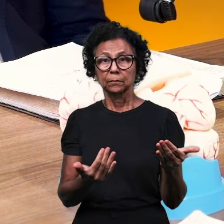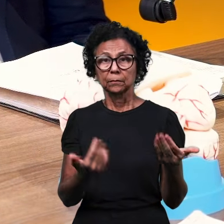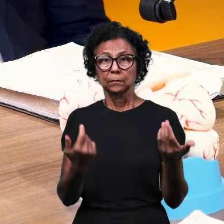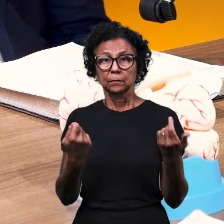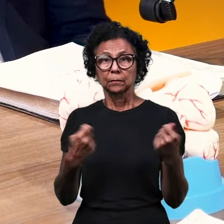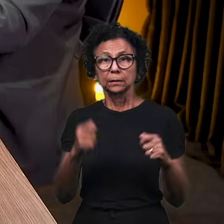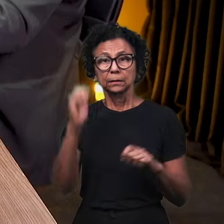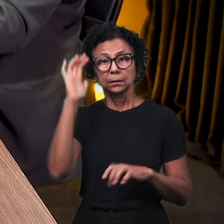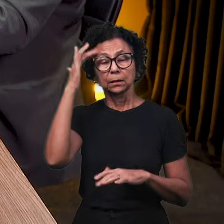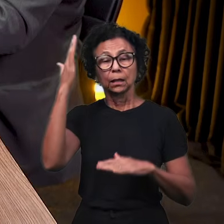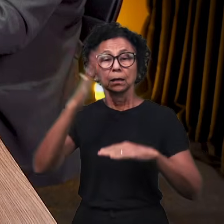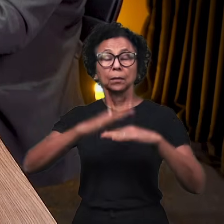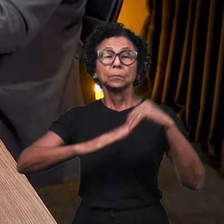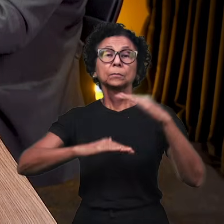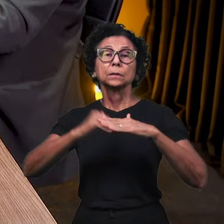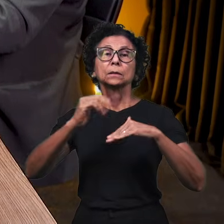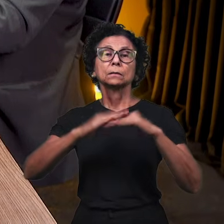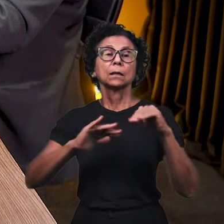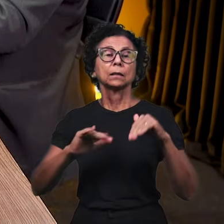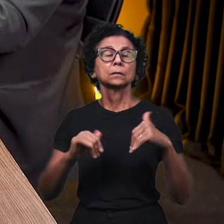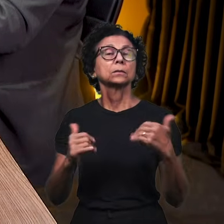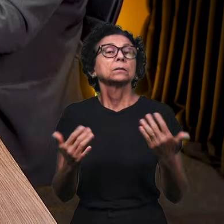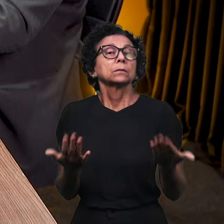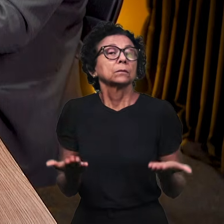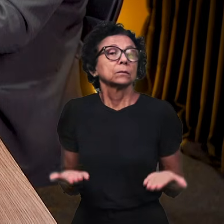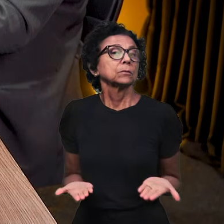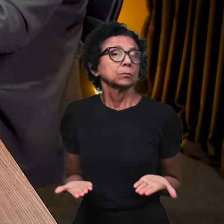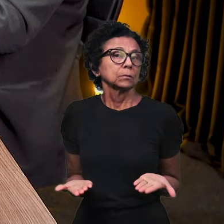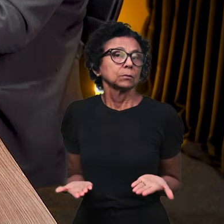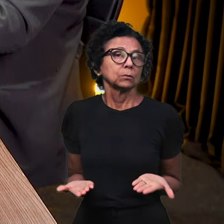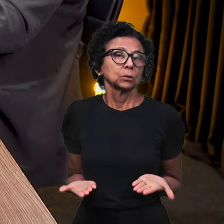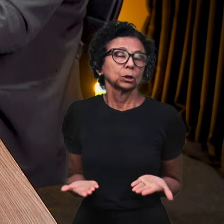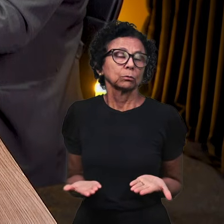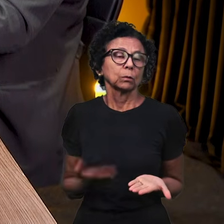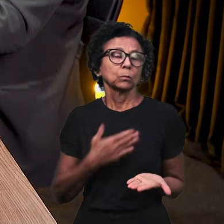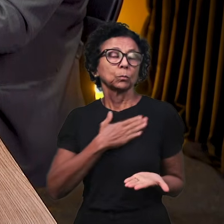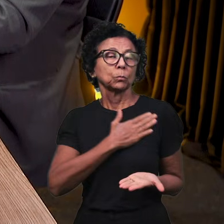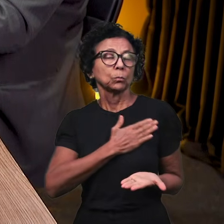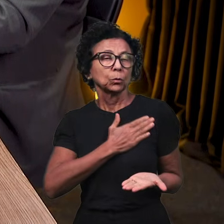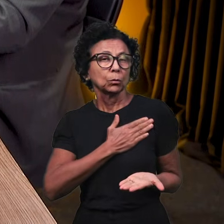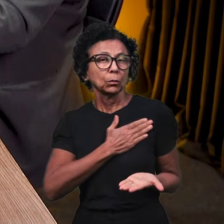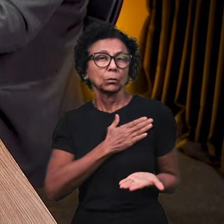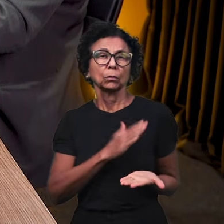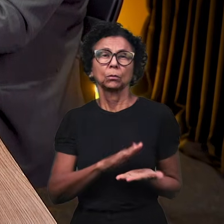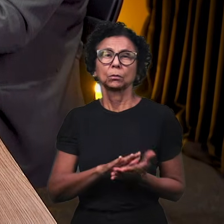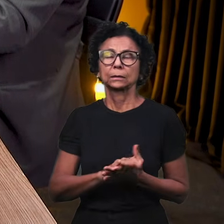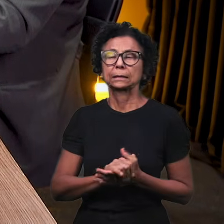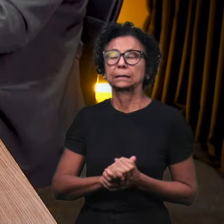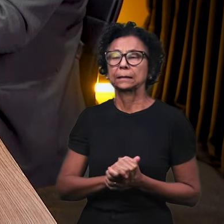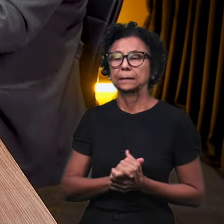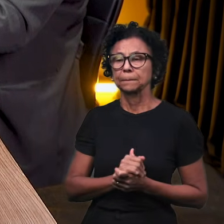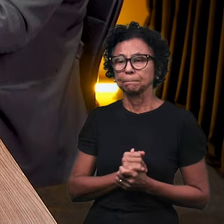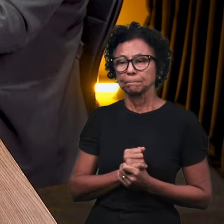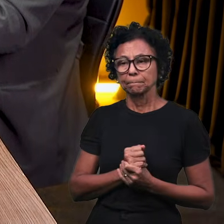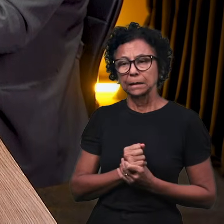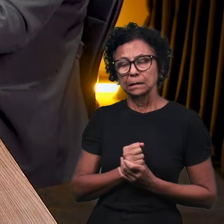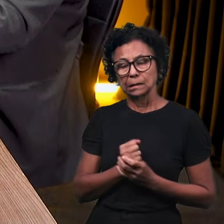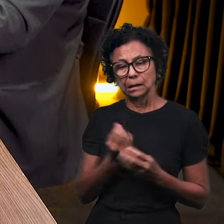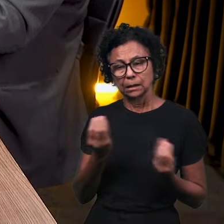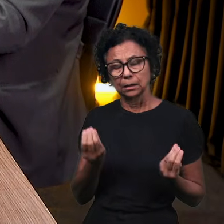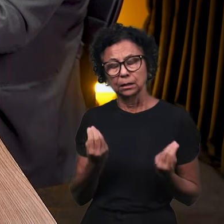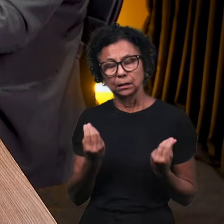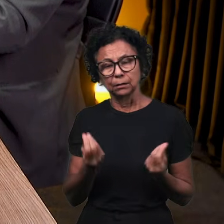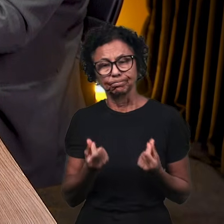que ele tem. Então, saber, né, qual é aquilo que ele gosta, aquilo que ele tem facilidade, aquilo que ele